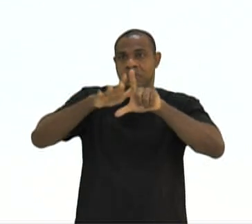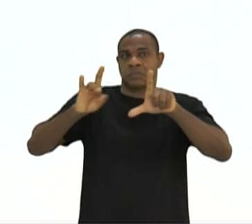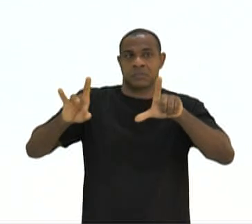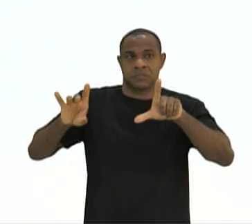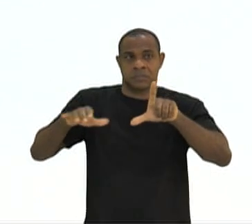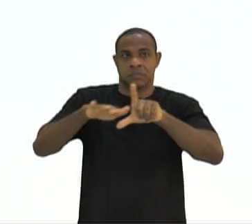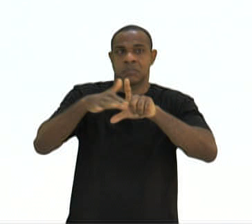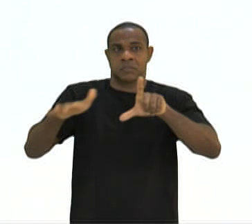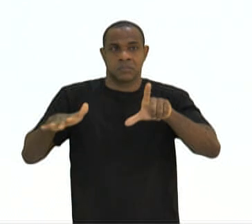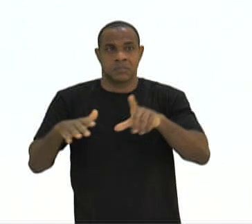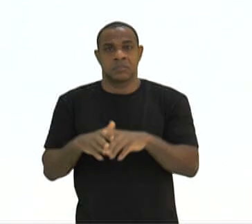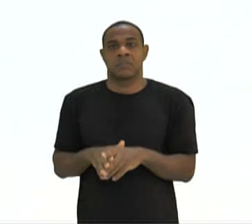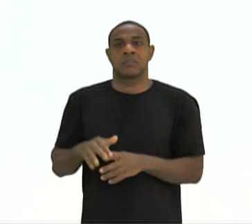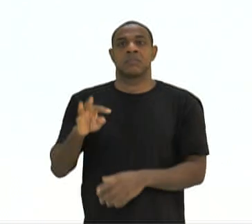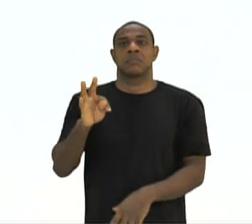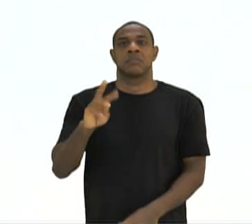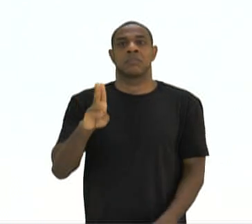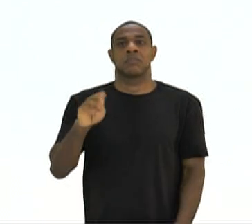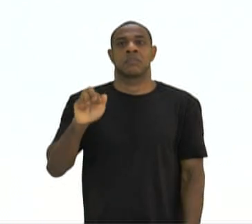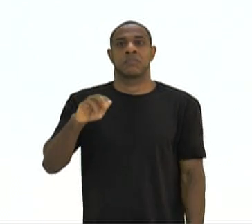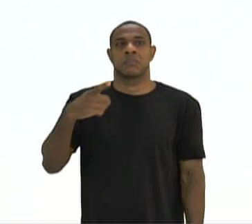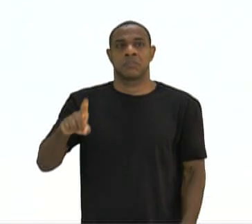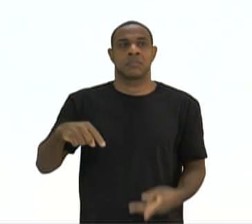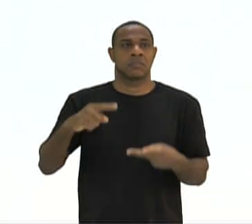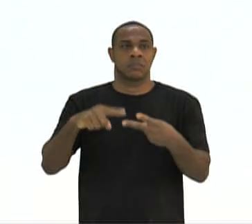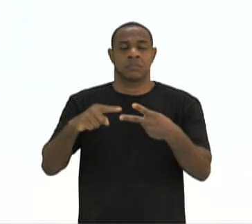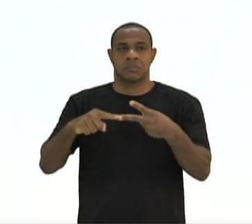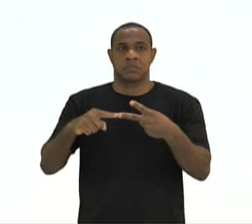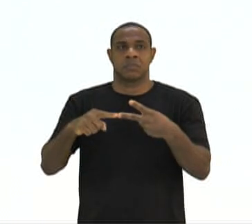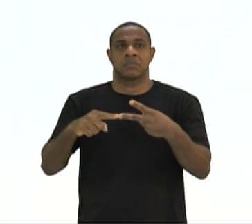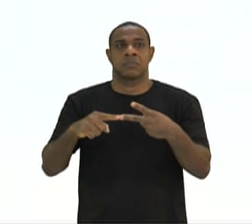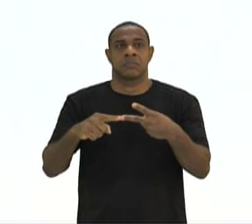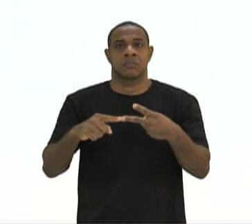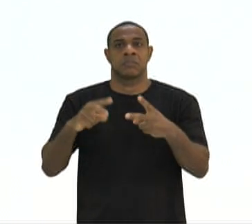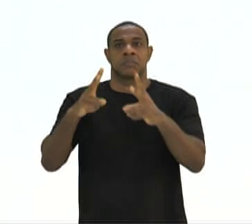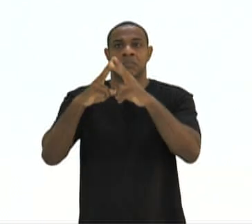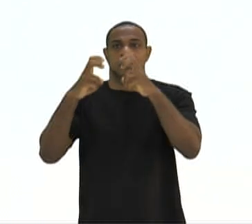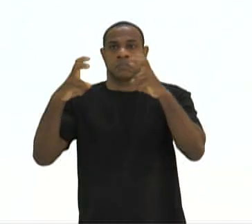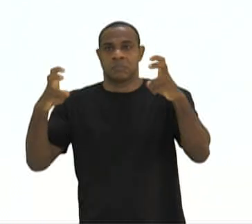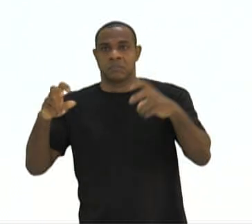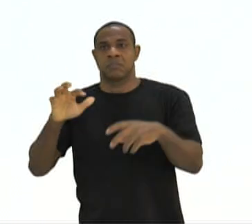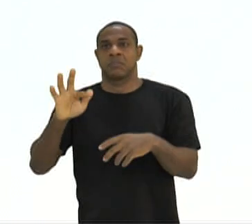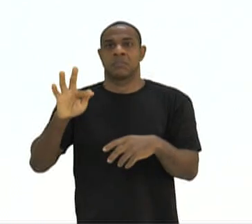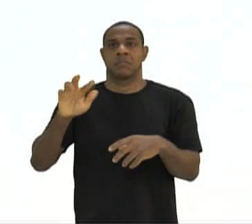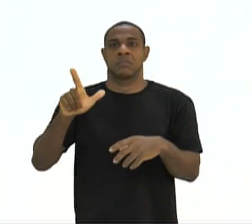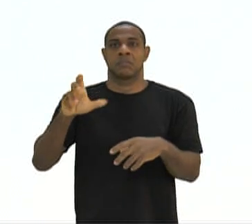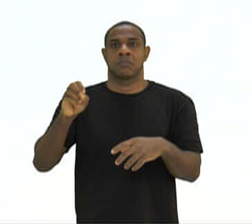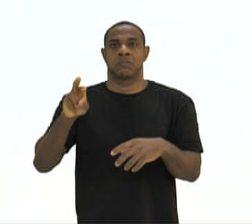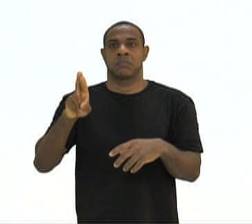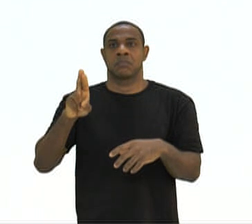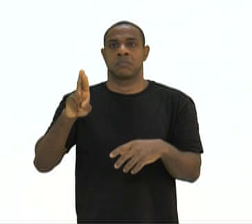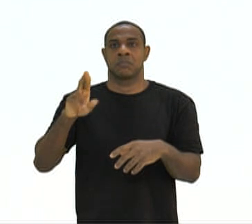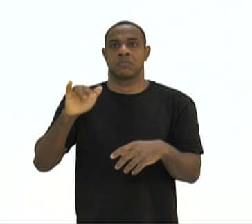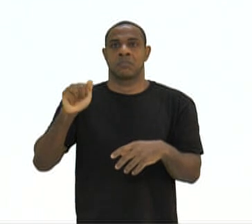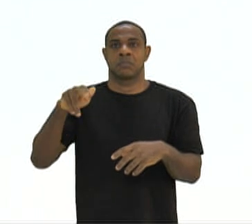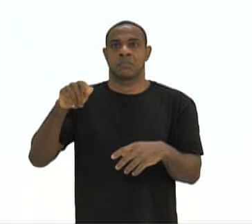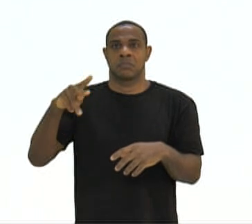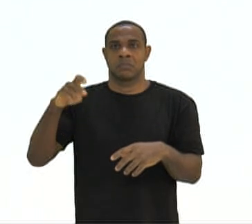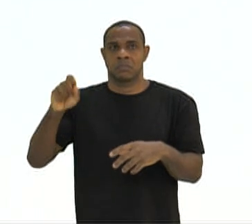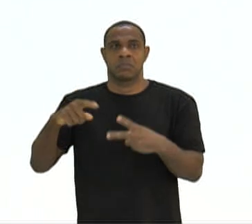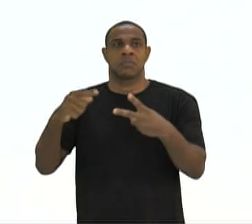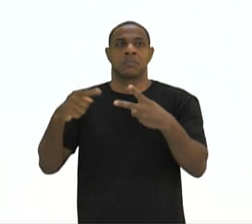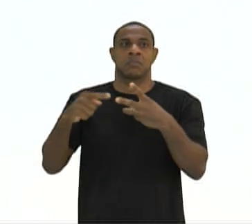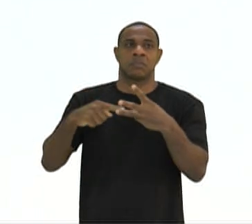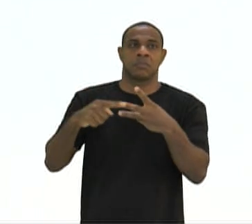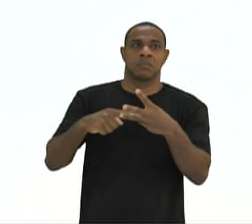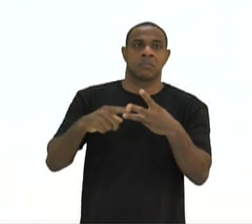exemplo, Tubarão aqui nós vamos ter Florianópolis, a região metropolitana de Florianópolis, nós vamos ter a região